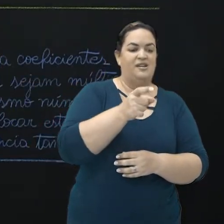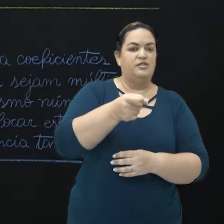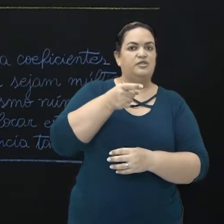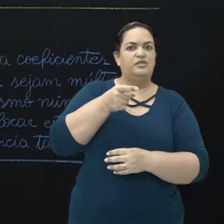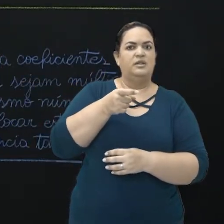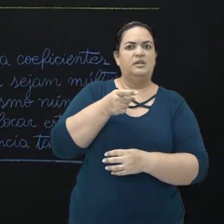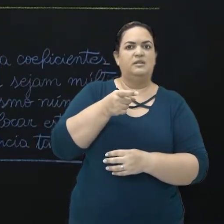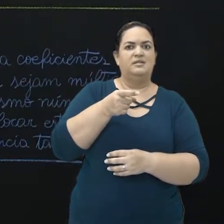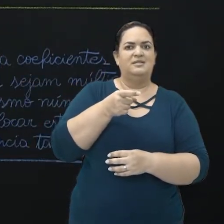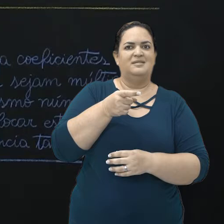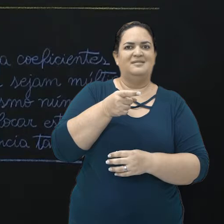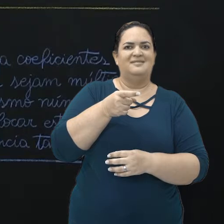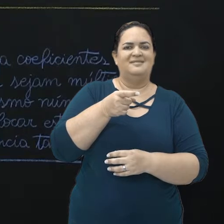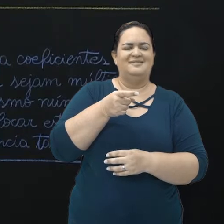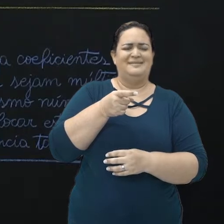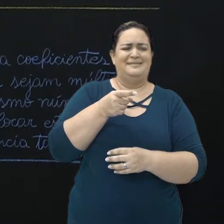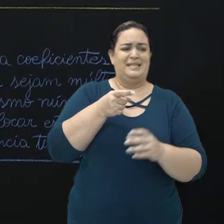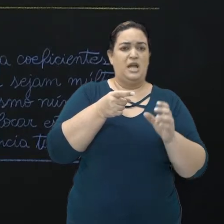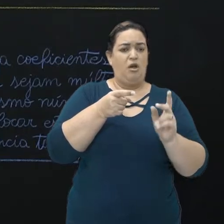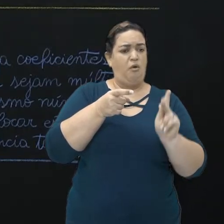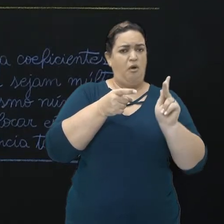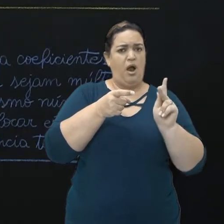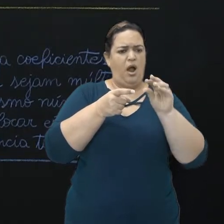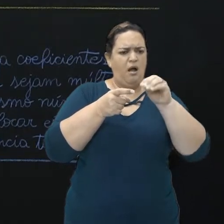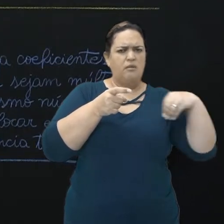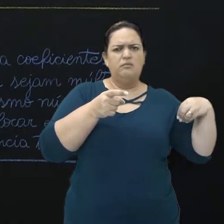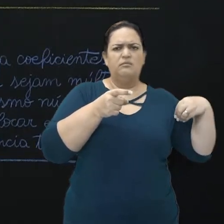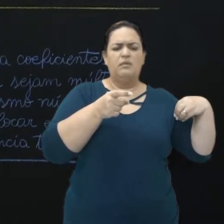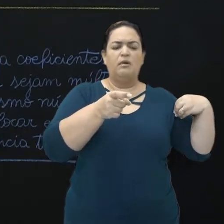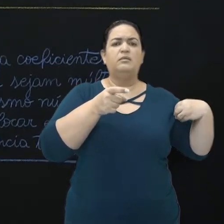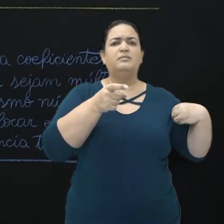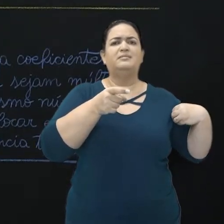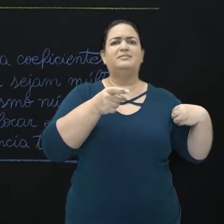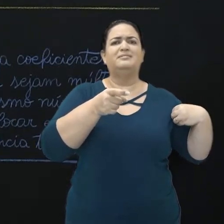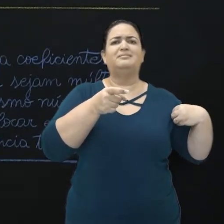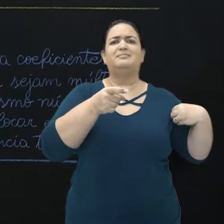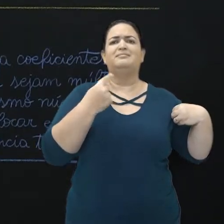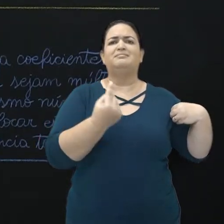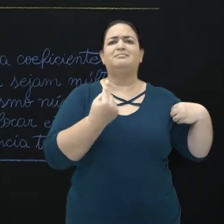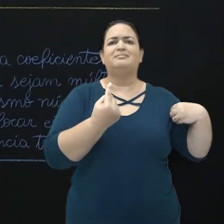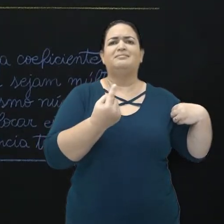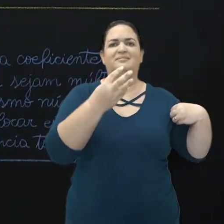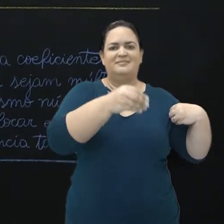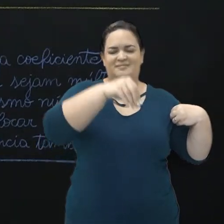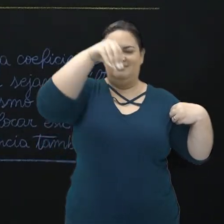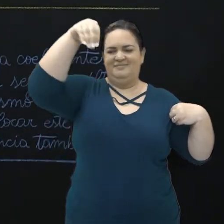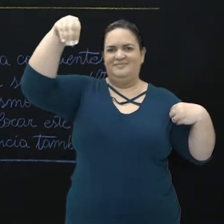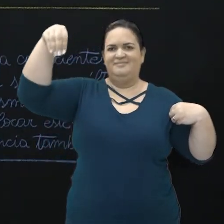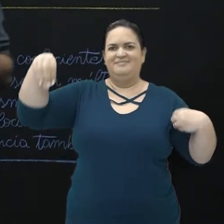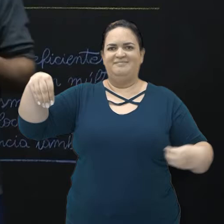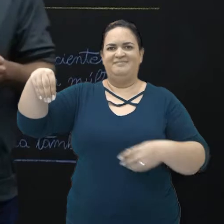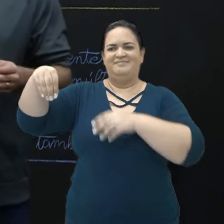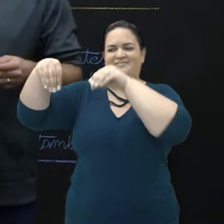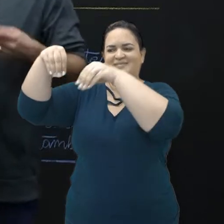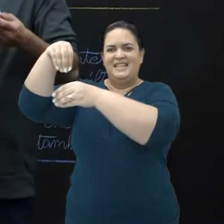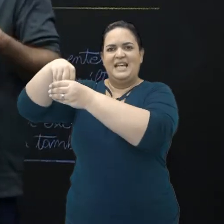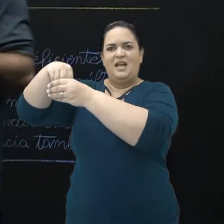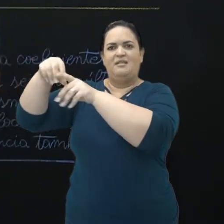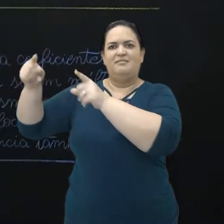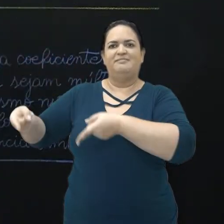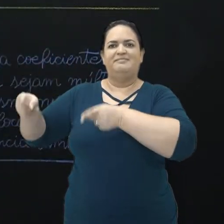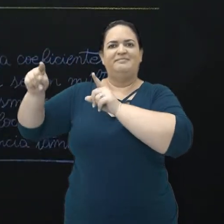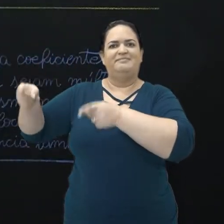desse Kx, se eu tirar o K, fica só o X. Automaticamente, então, essa letra X é o valor,